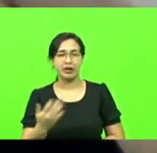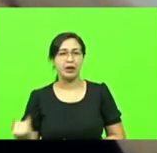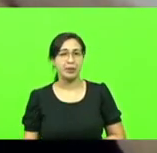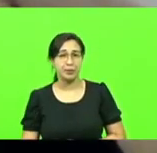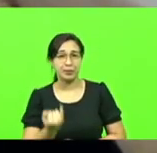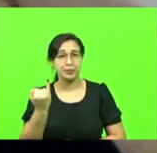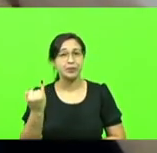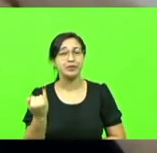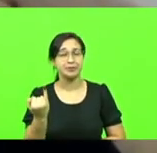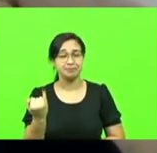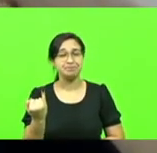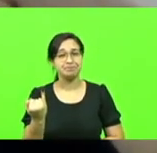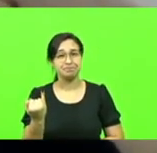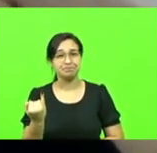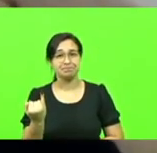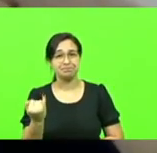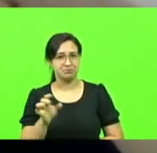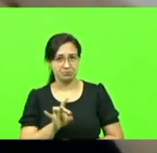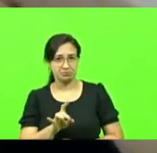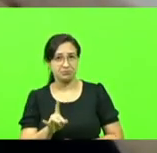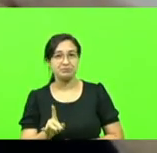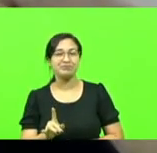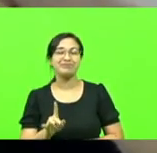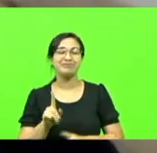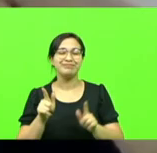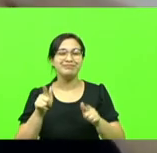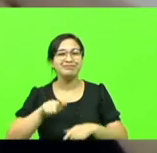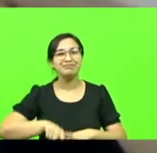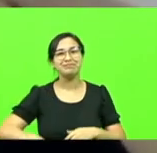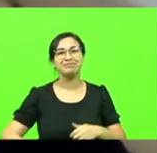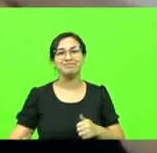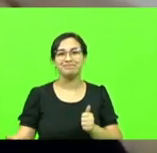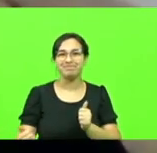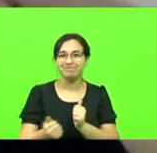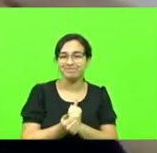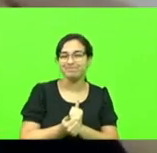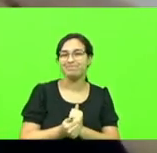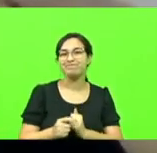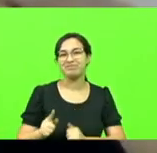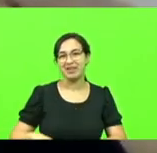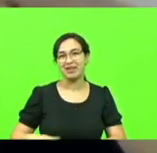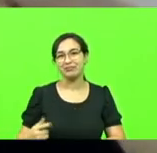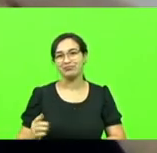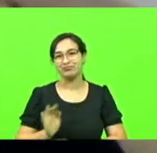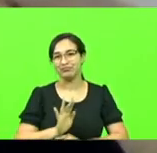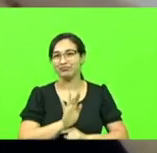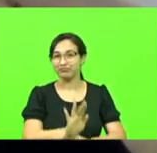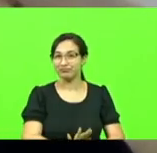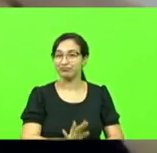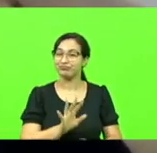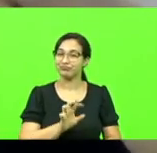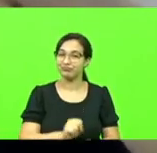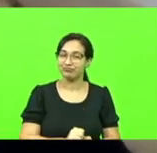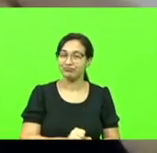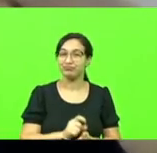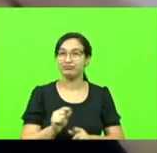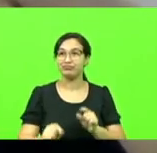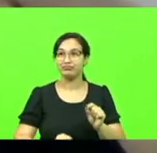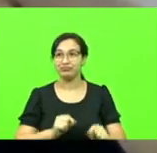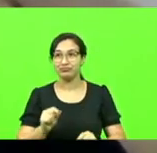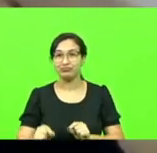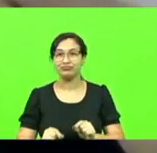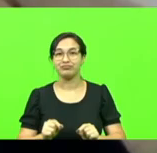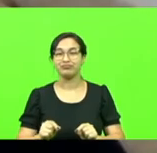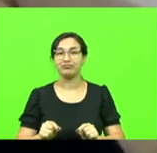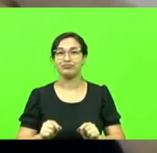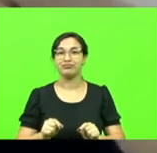também esse apoio realmente está fazendo a diferença. Então, deixar registrado, né, que na questão educacional e